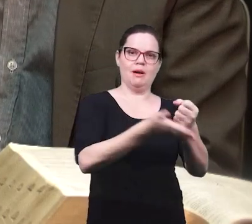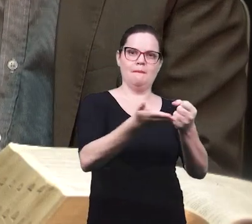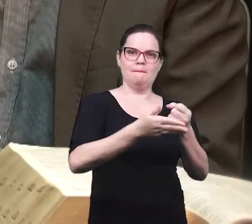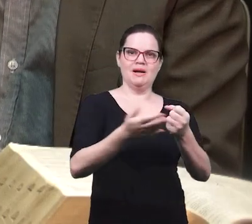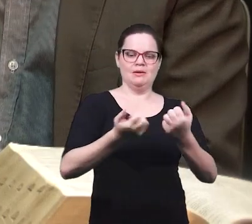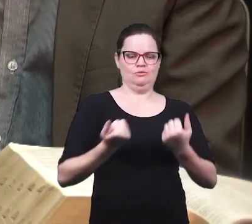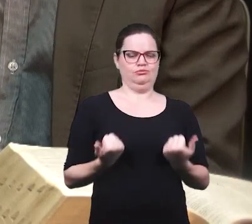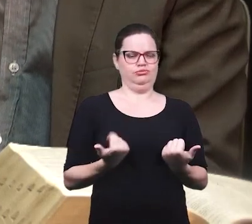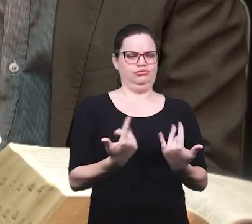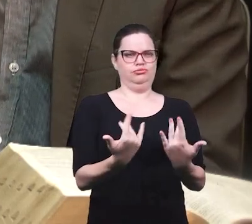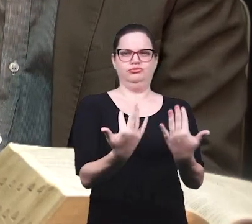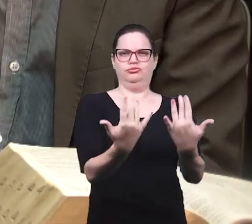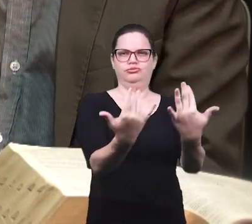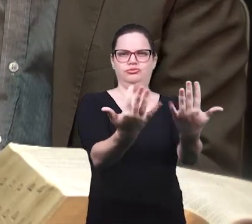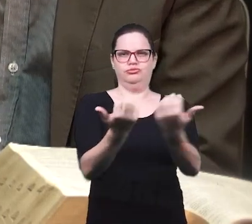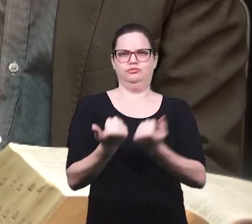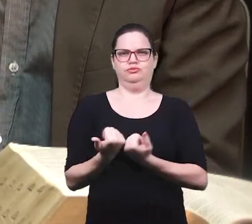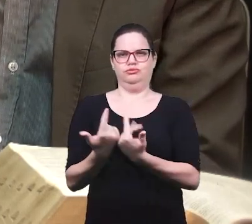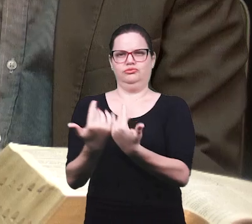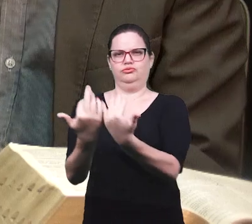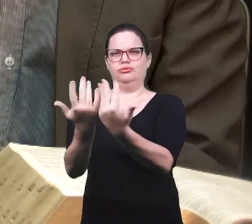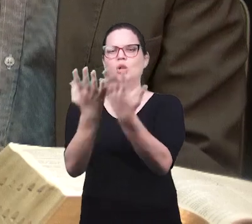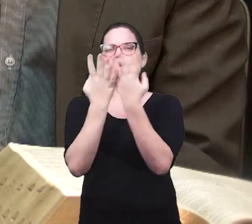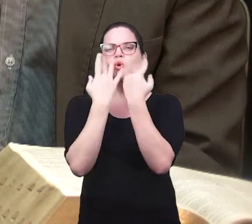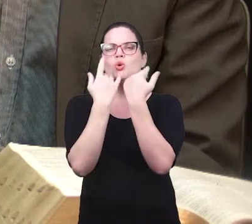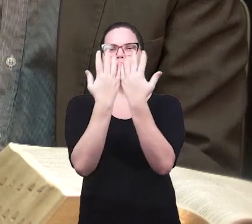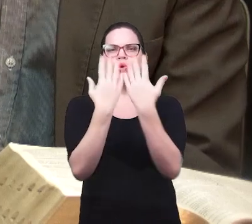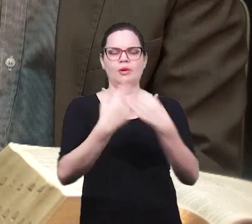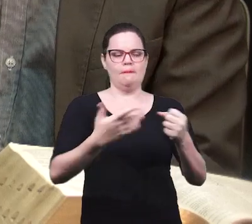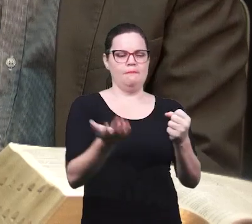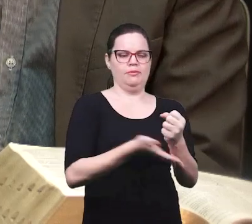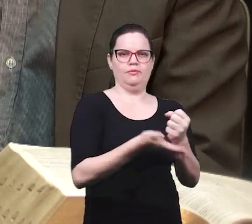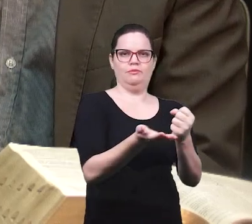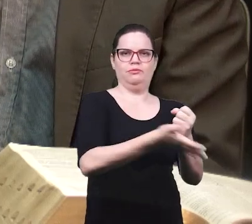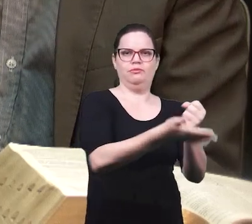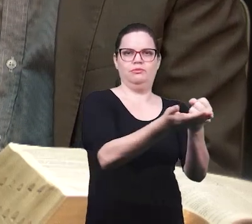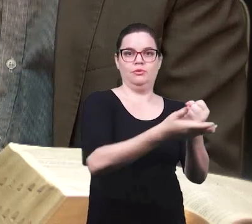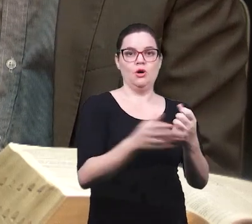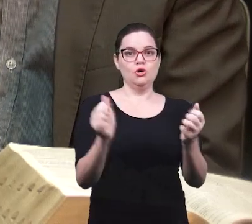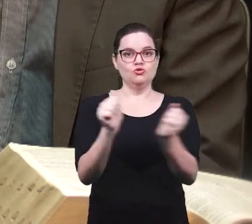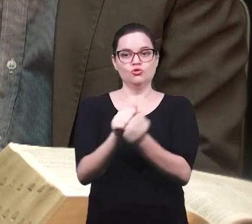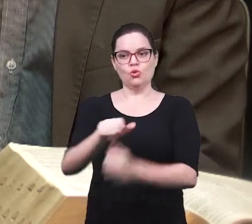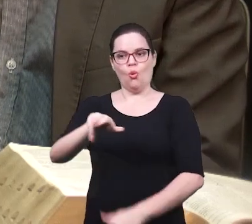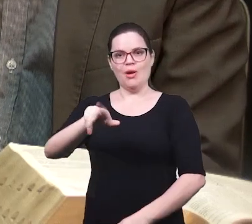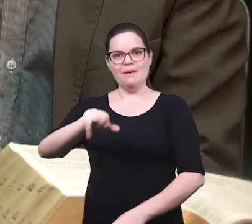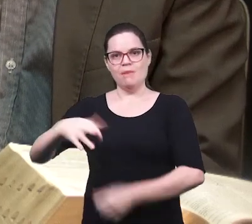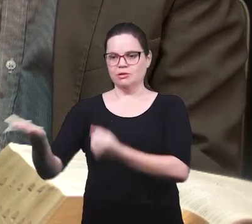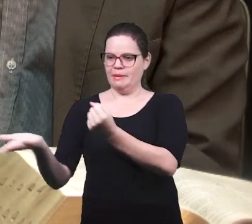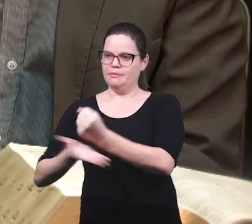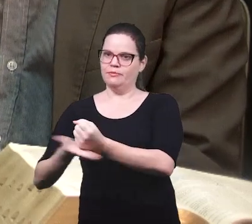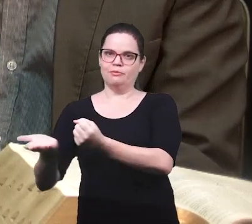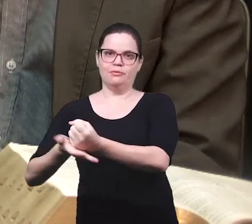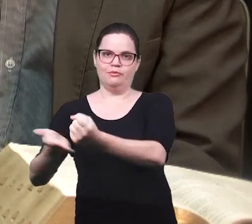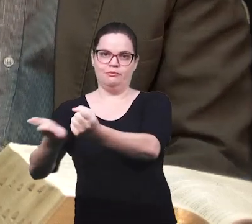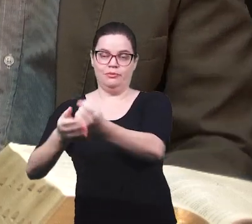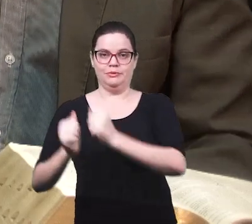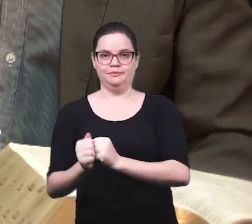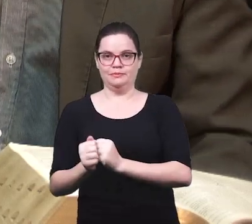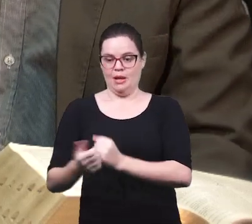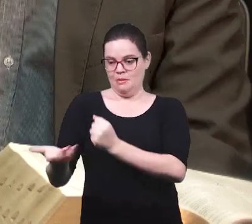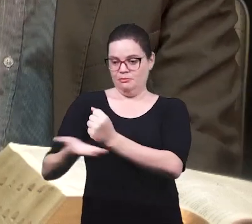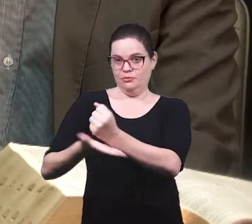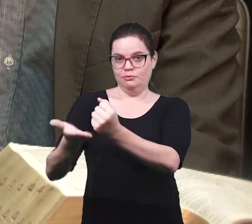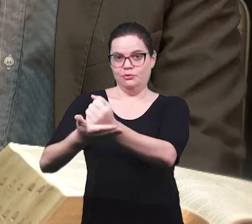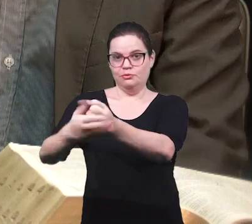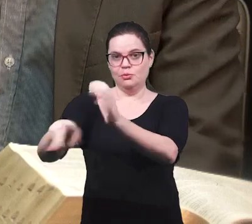irmãos atando molhos no meio de um campo, e o molho de José se levantava junto com o dele,